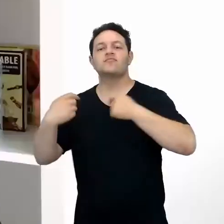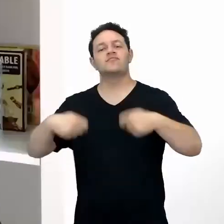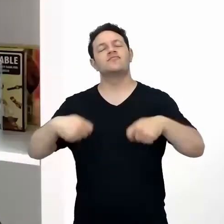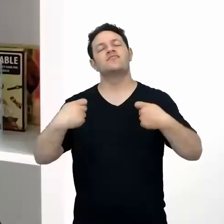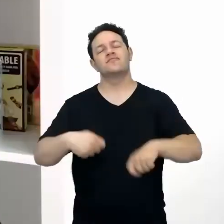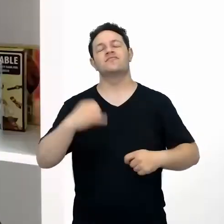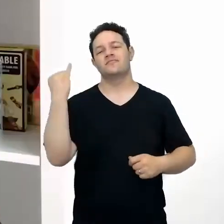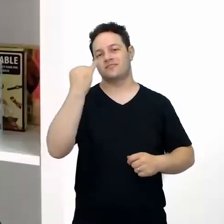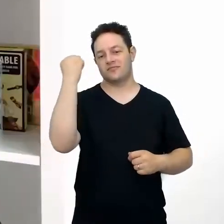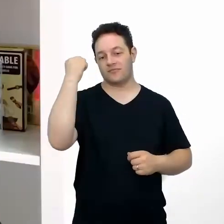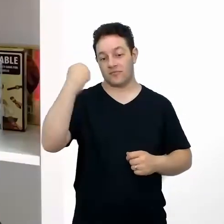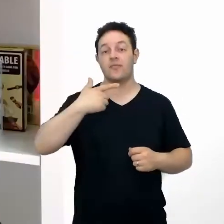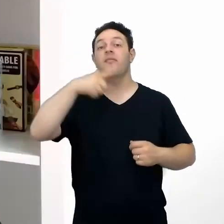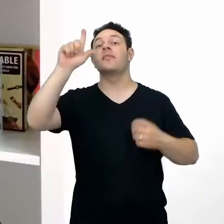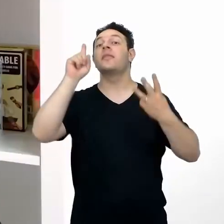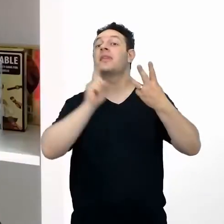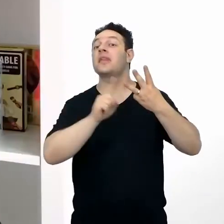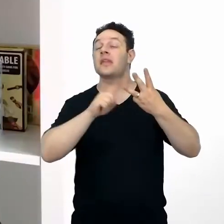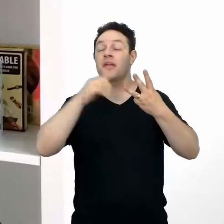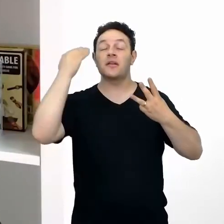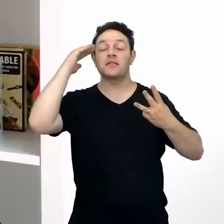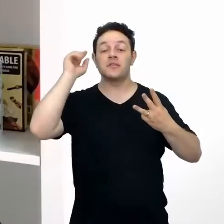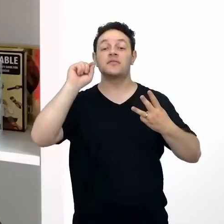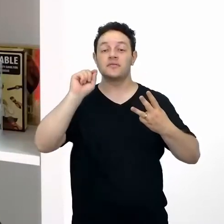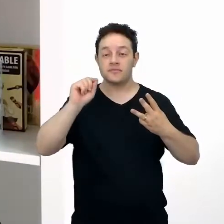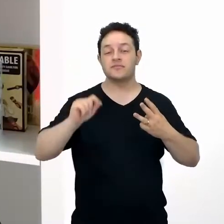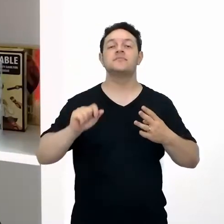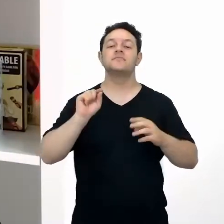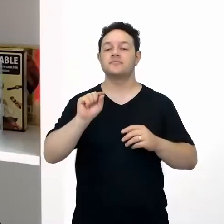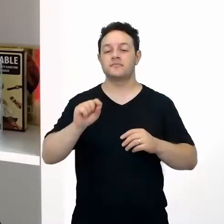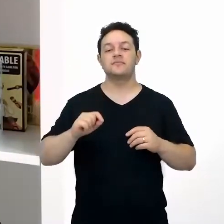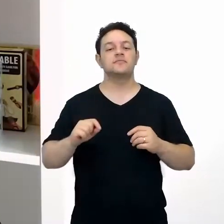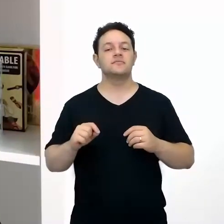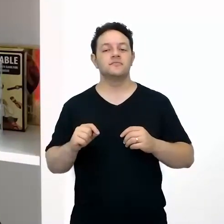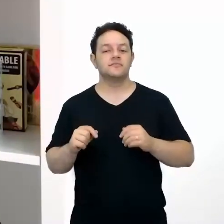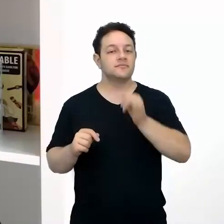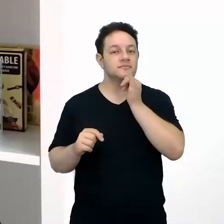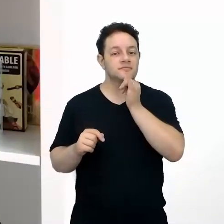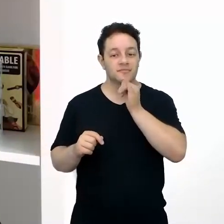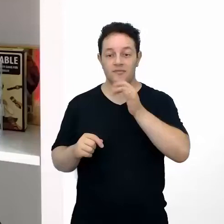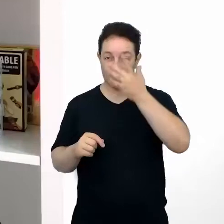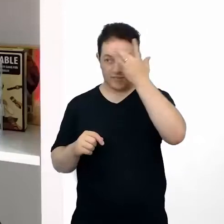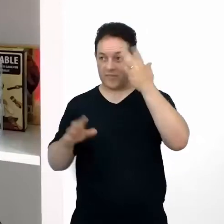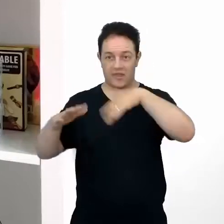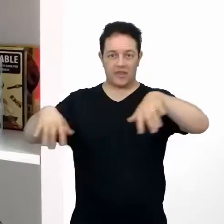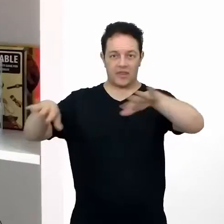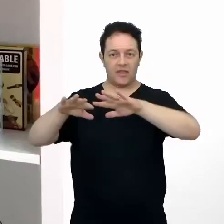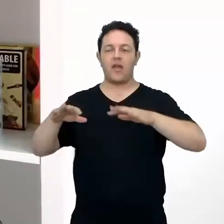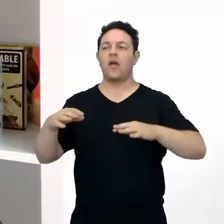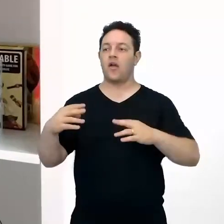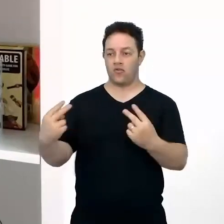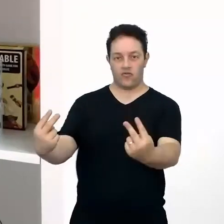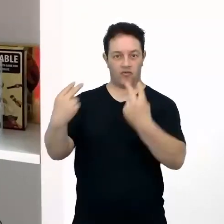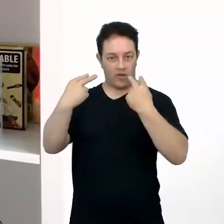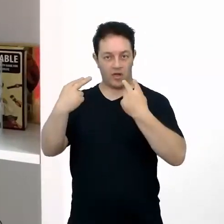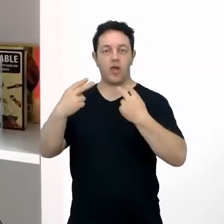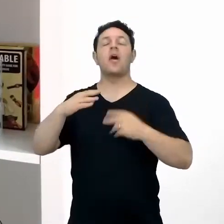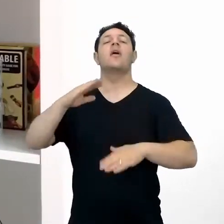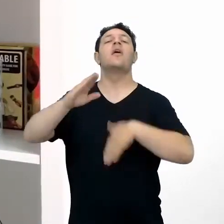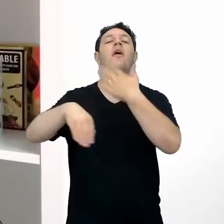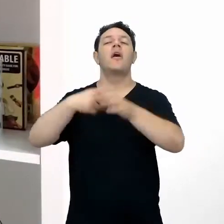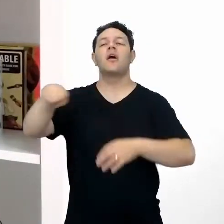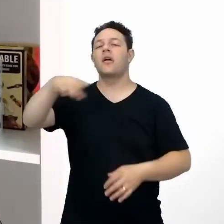forte. Terceira coisa que você precisa entender antes de ir para as estratégias é que quem não é visto não é lembrado. Você provavelmente,